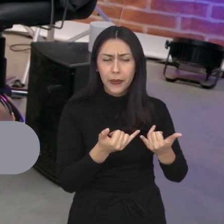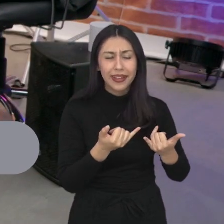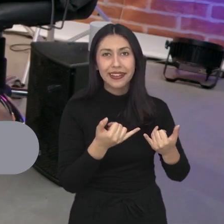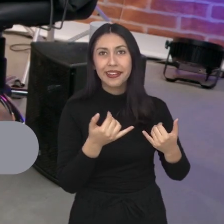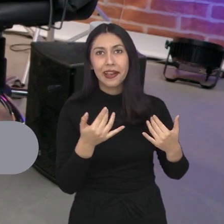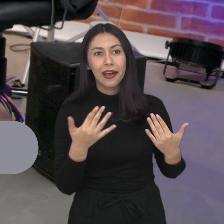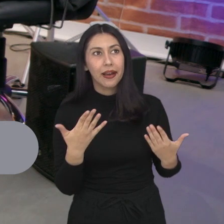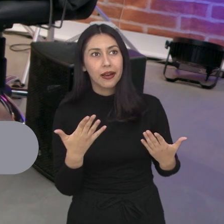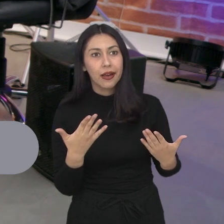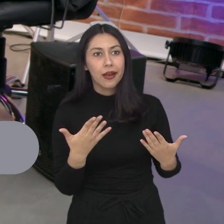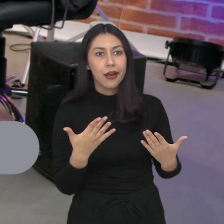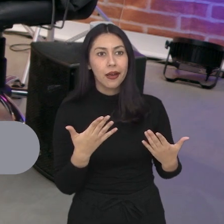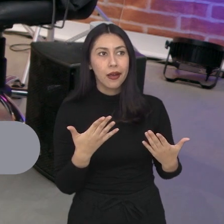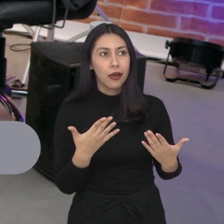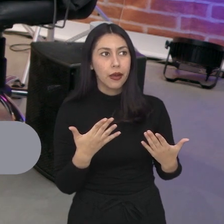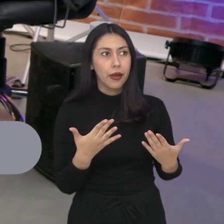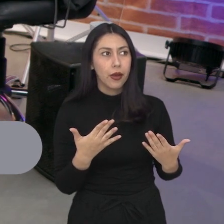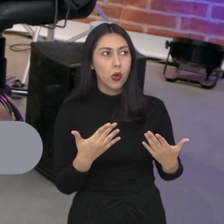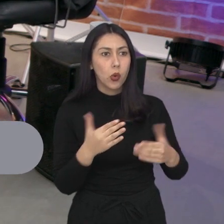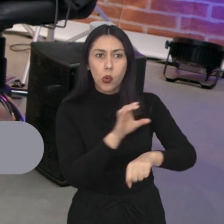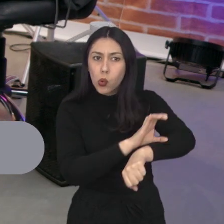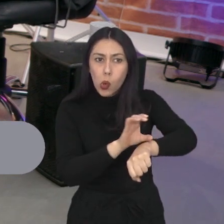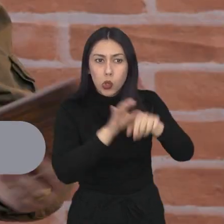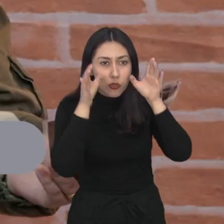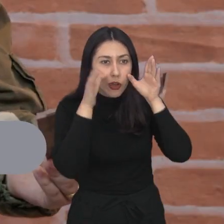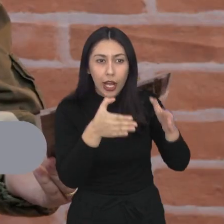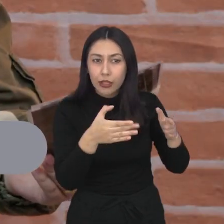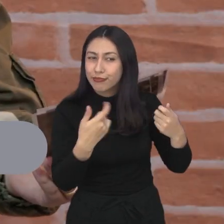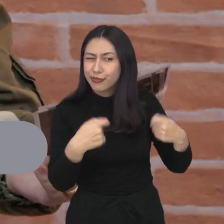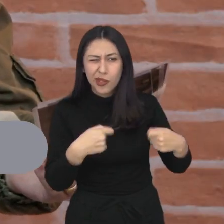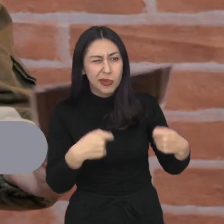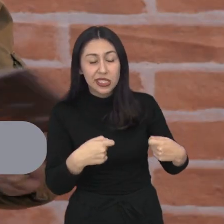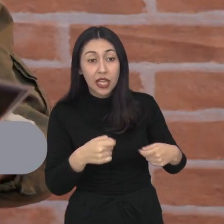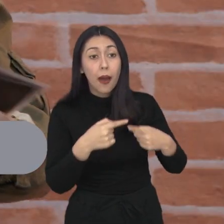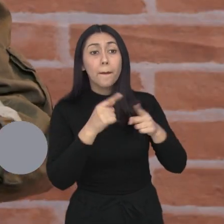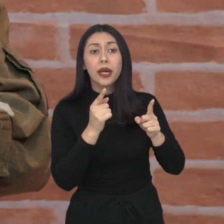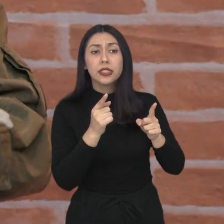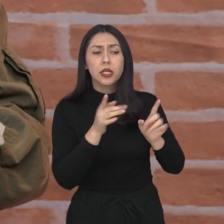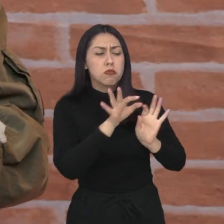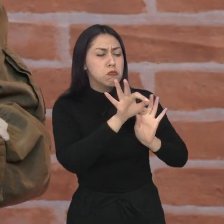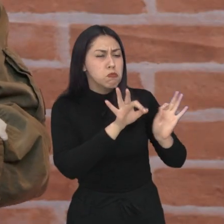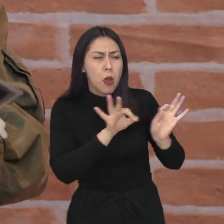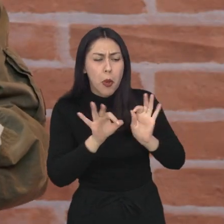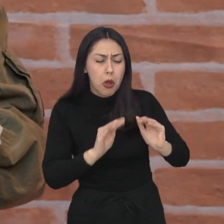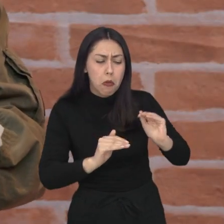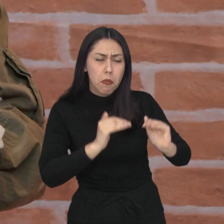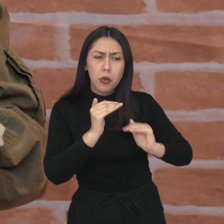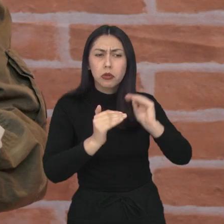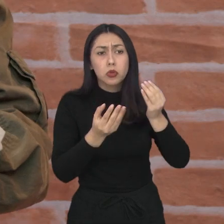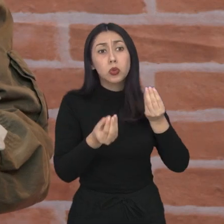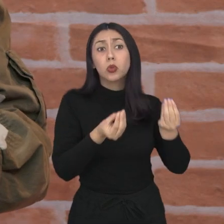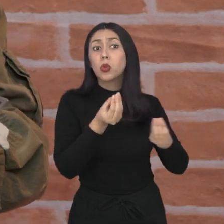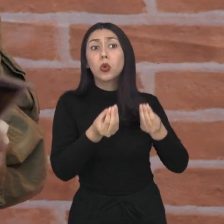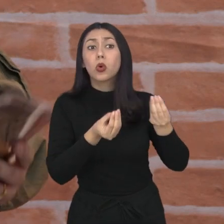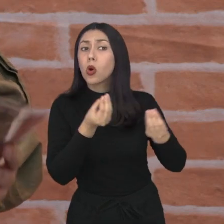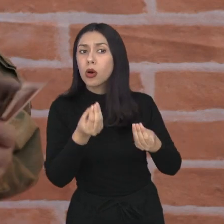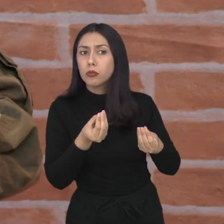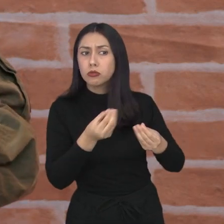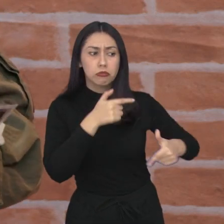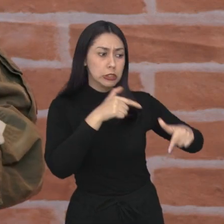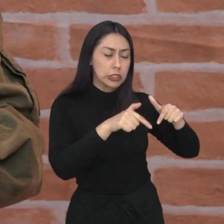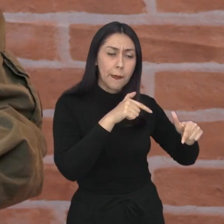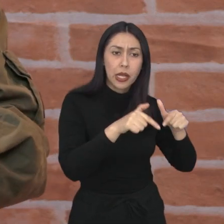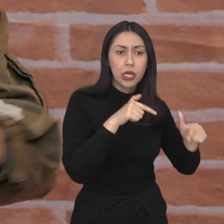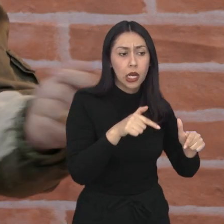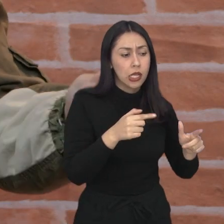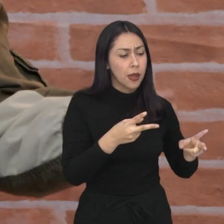precisa de uma formação específica para ser cartunista, mas você foi se aperfeiçoando conforme os seus primeiros